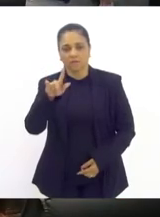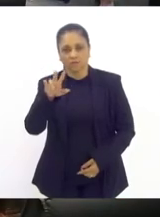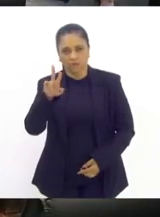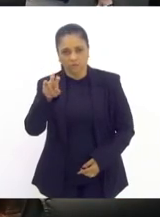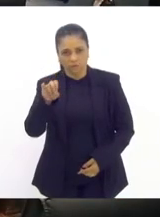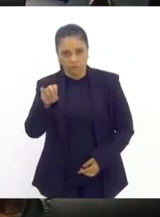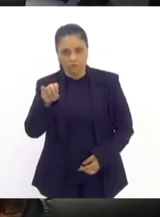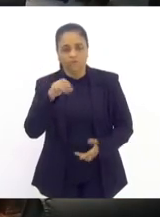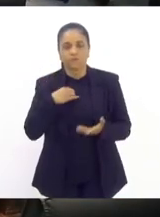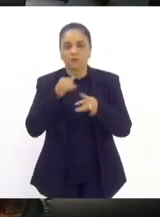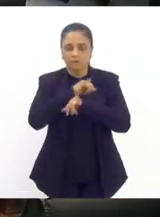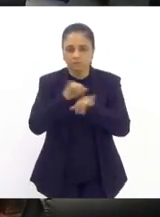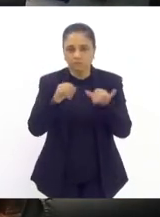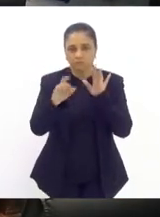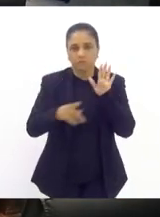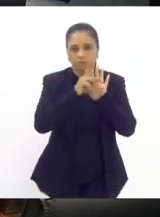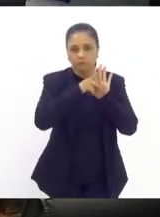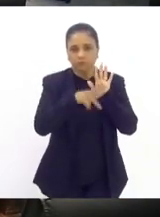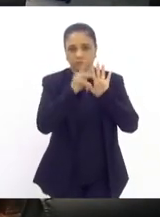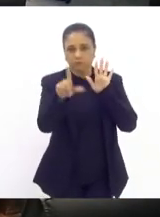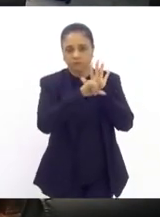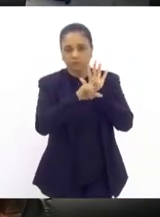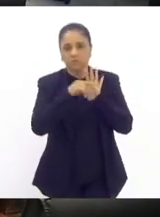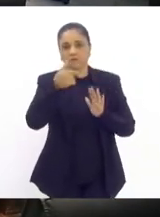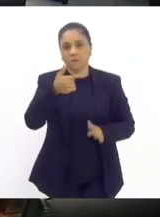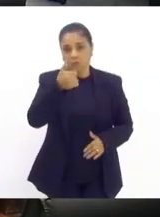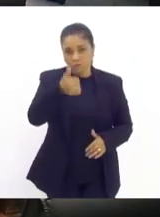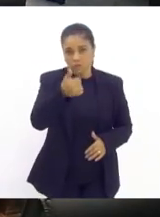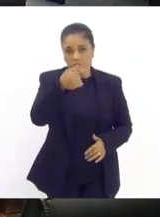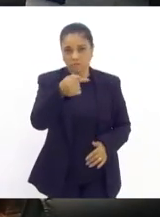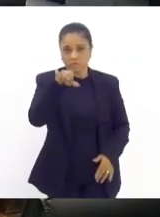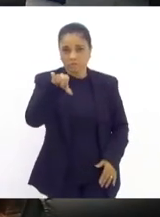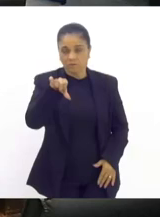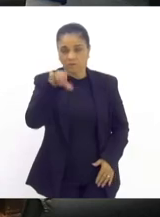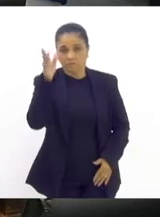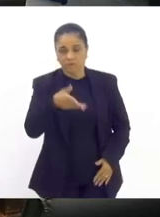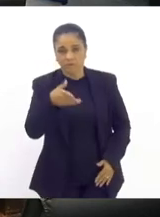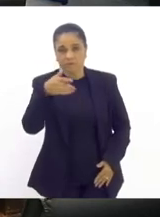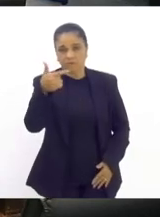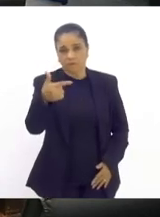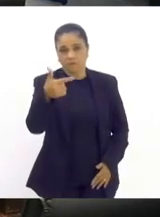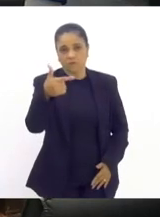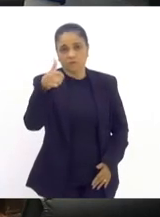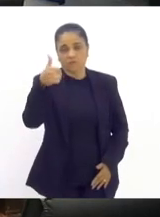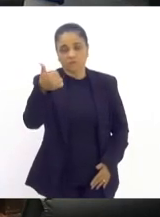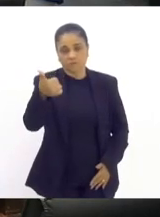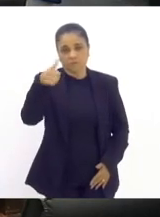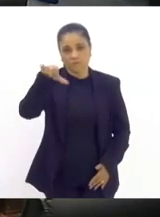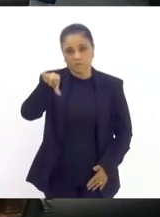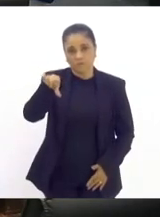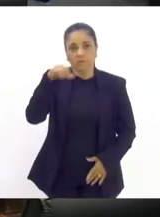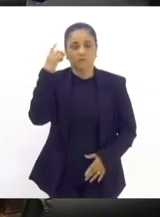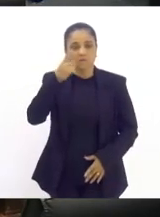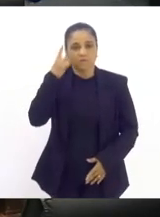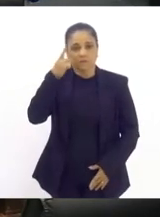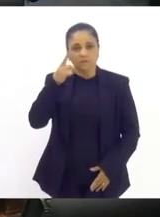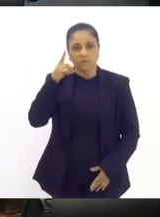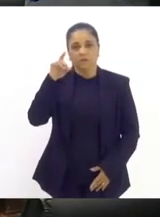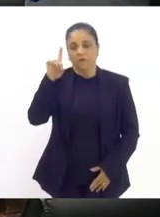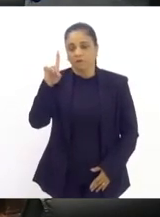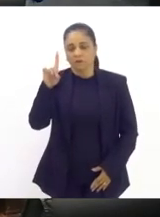anuncio projeto de lei números 179 de 2019 de autoria do deputado Dr